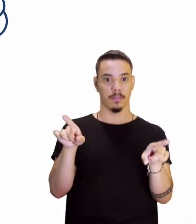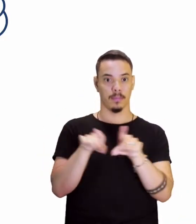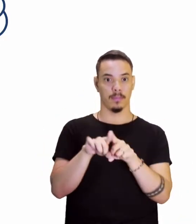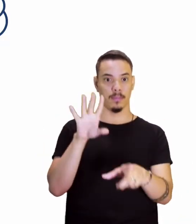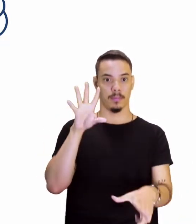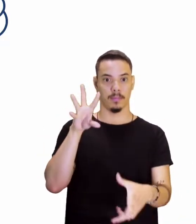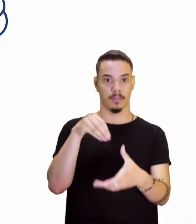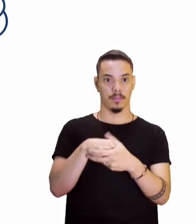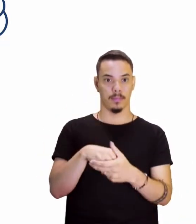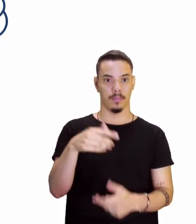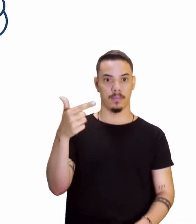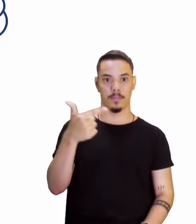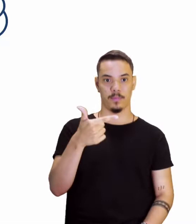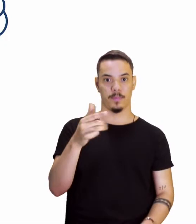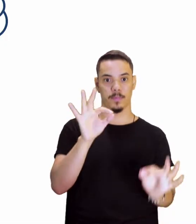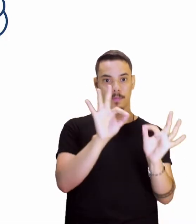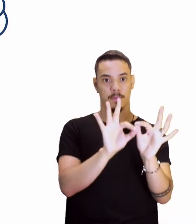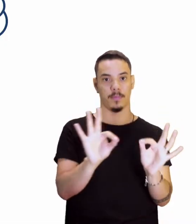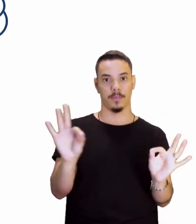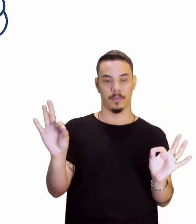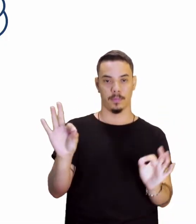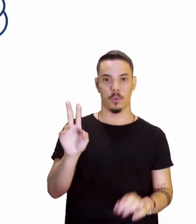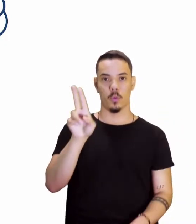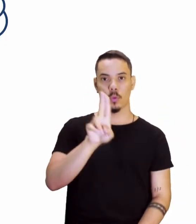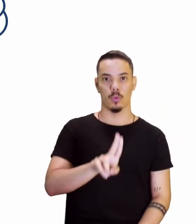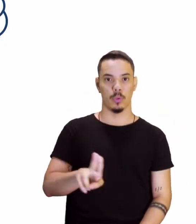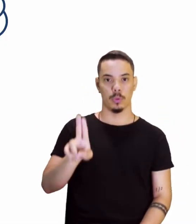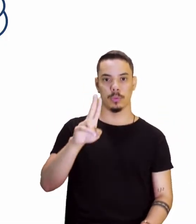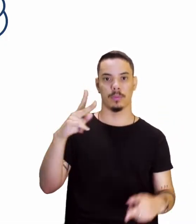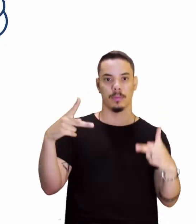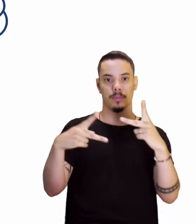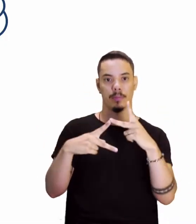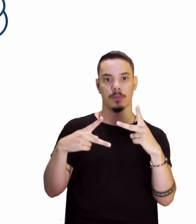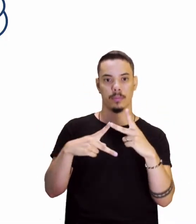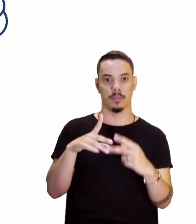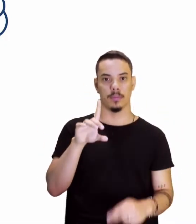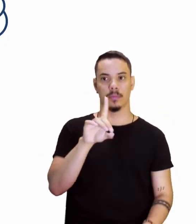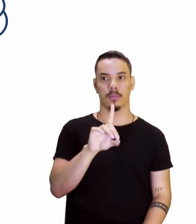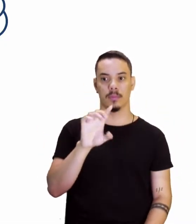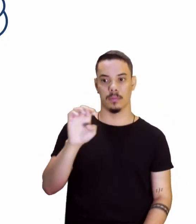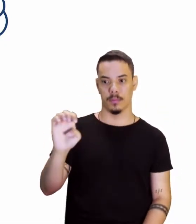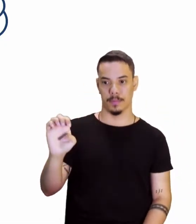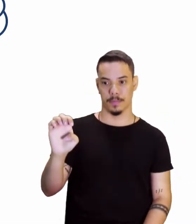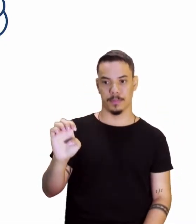na segunda oração, fez uso da preposição de.